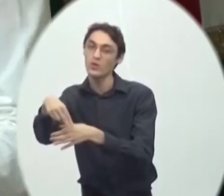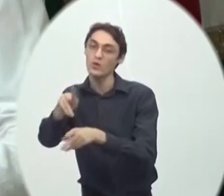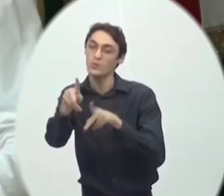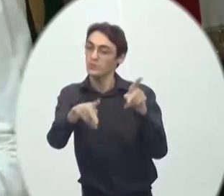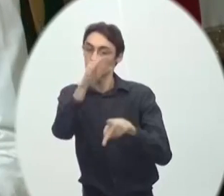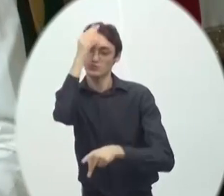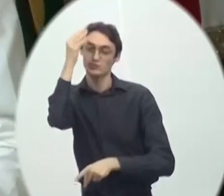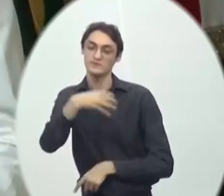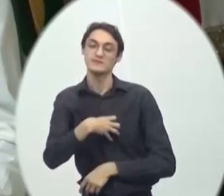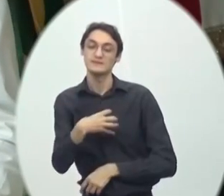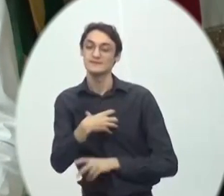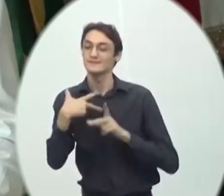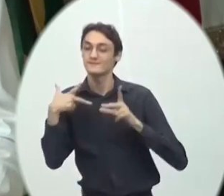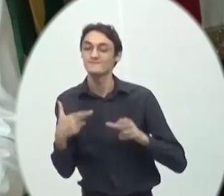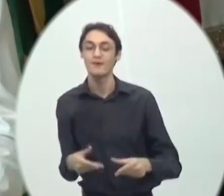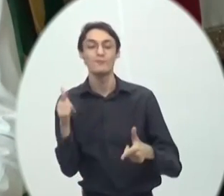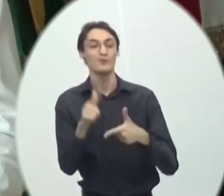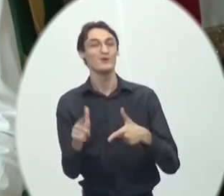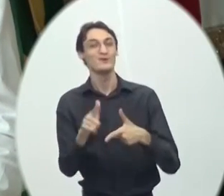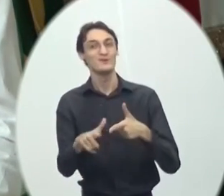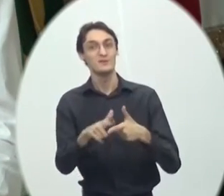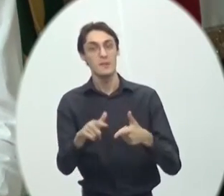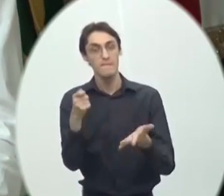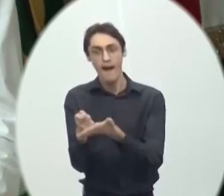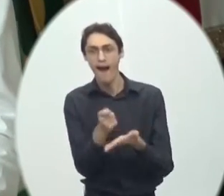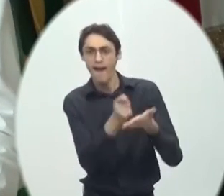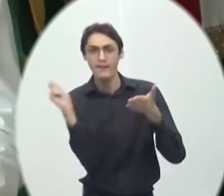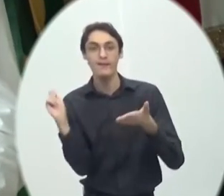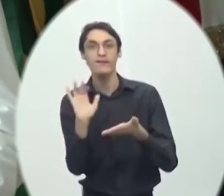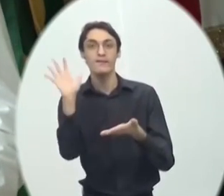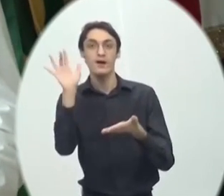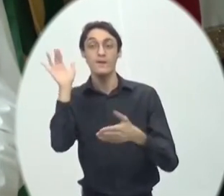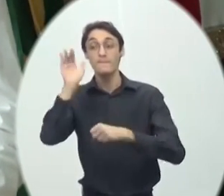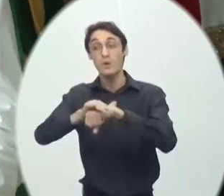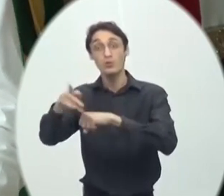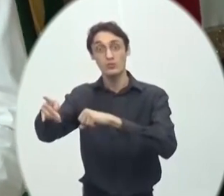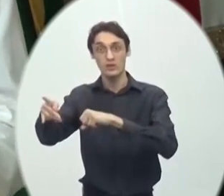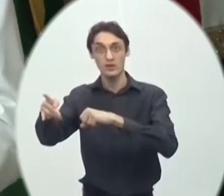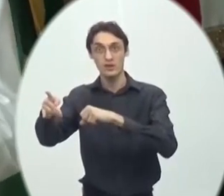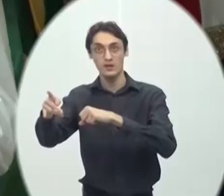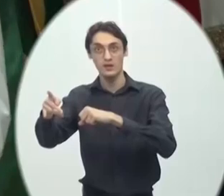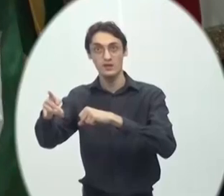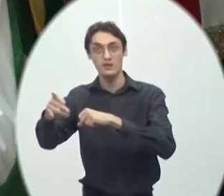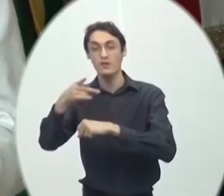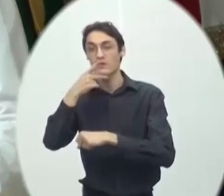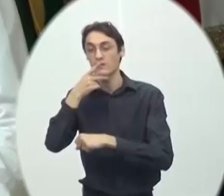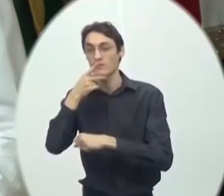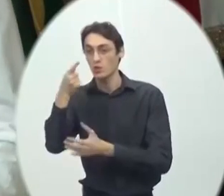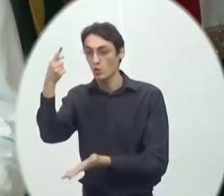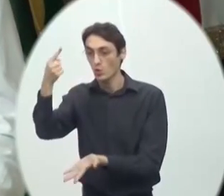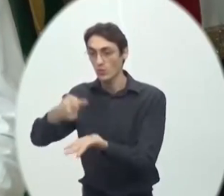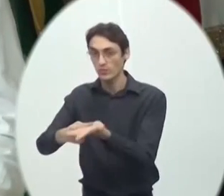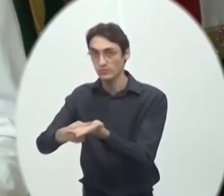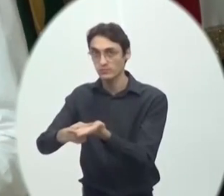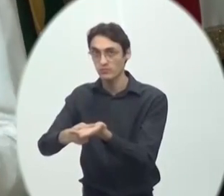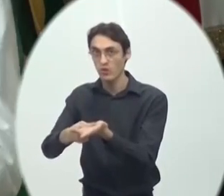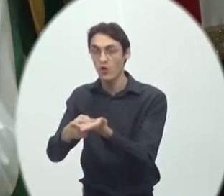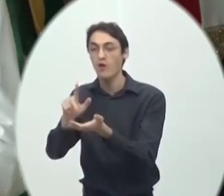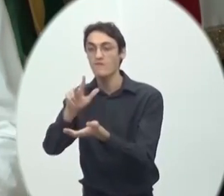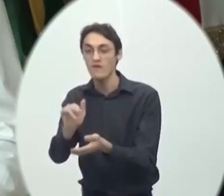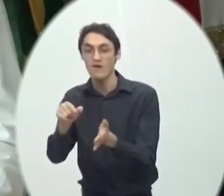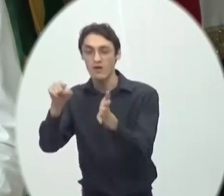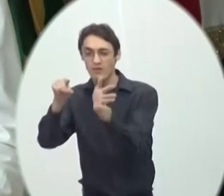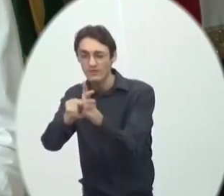desses preços altos no supermercado. Ele se prontificou a mandar a fiscalização no supermercado,